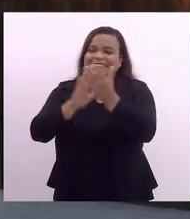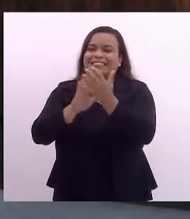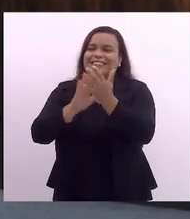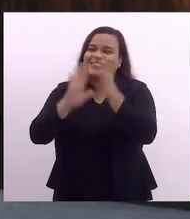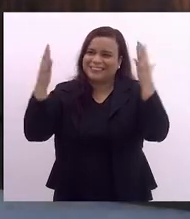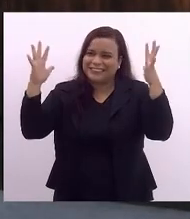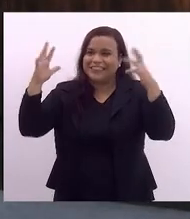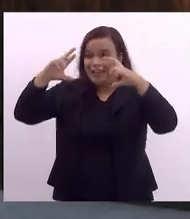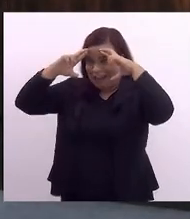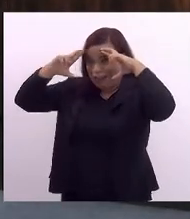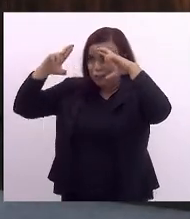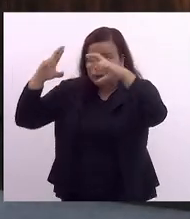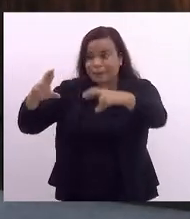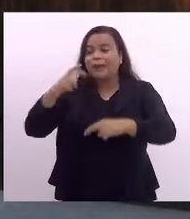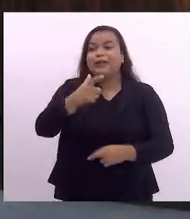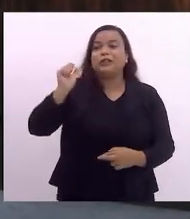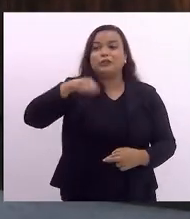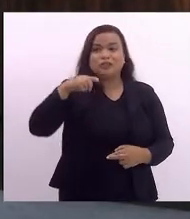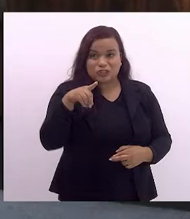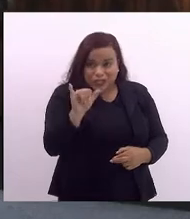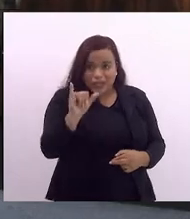Máximo respeito a Xande MC.